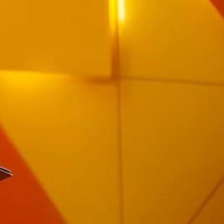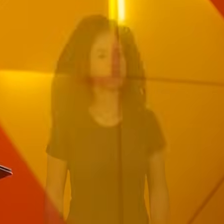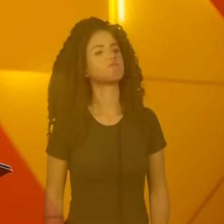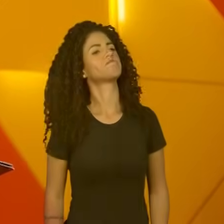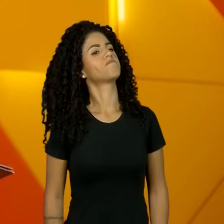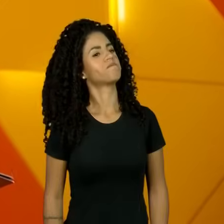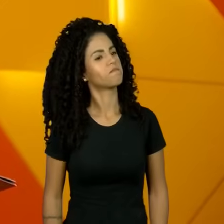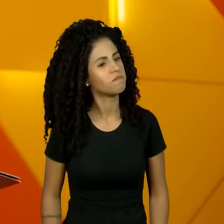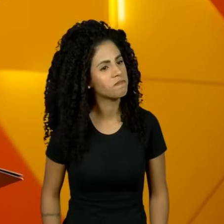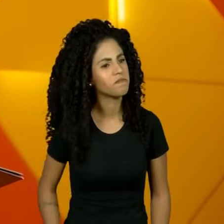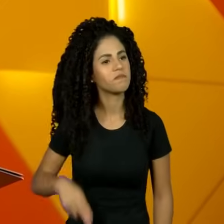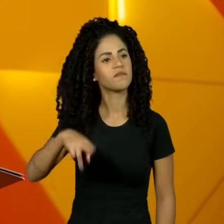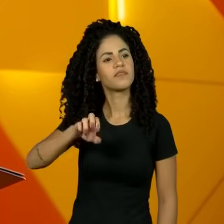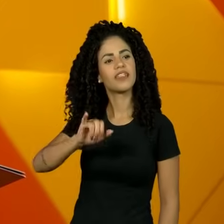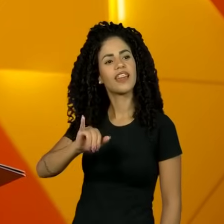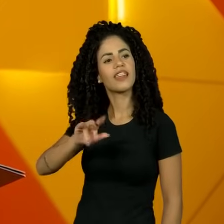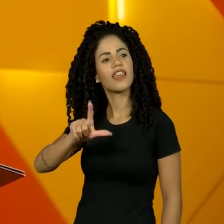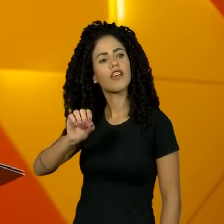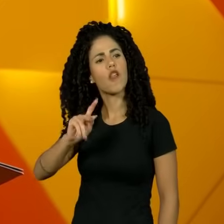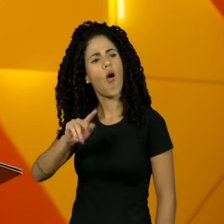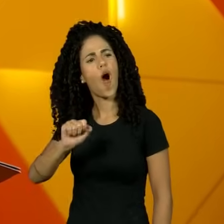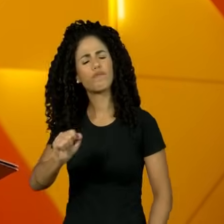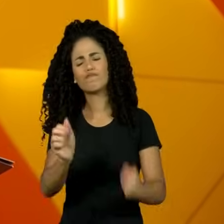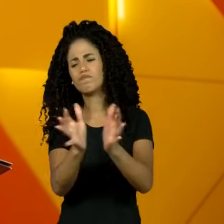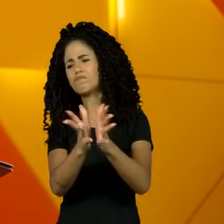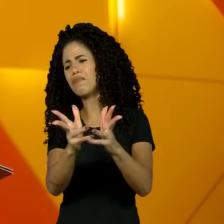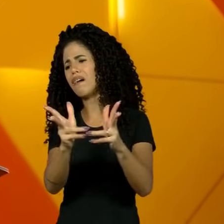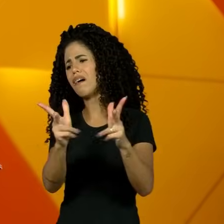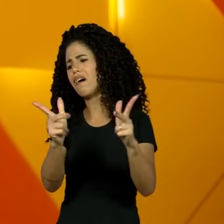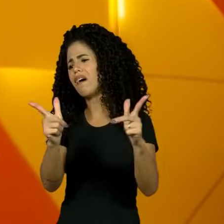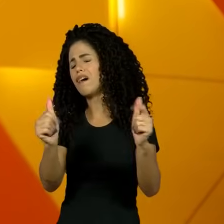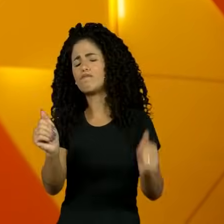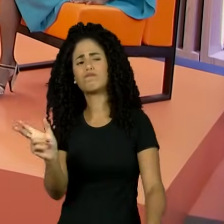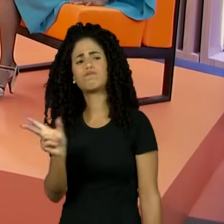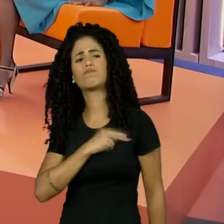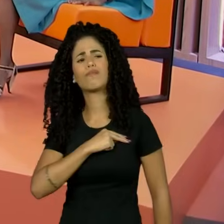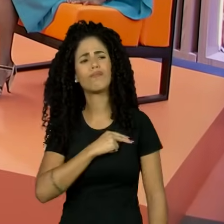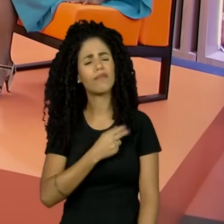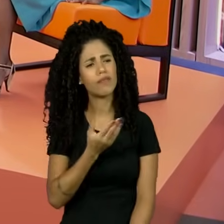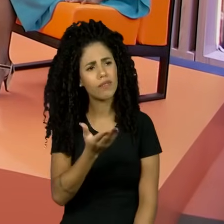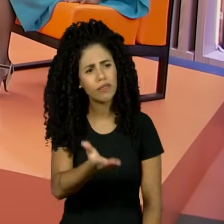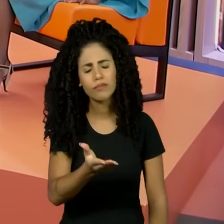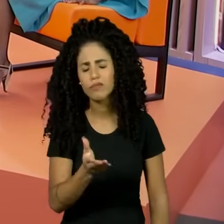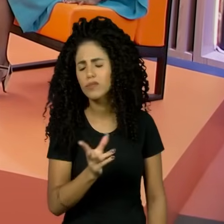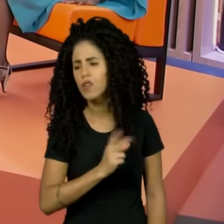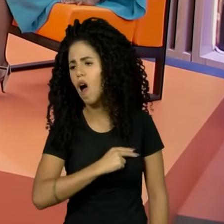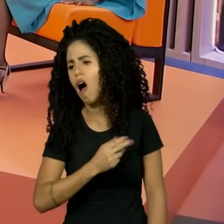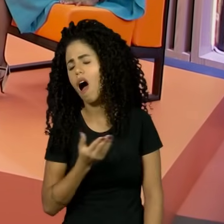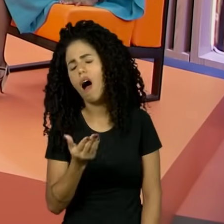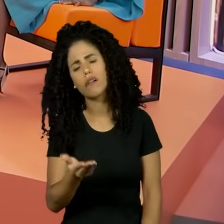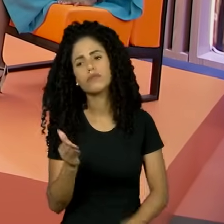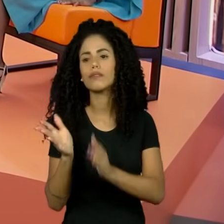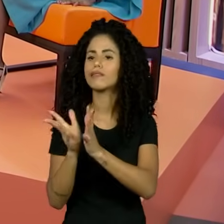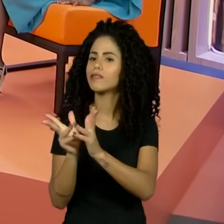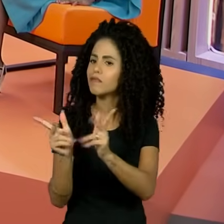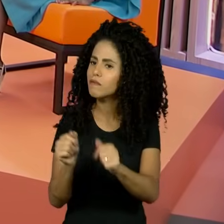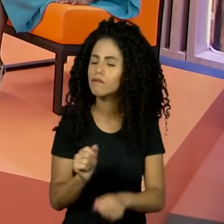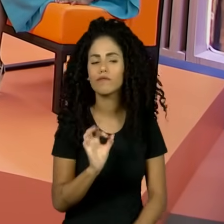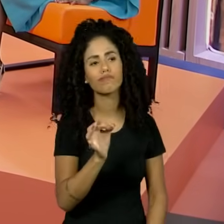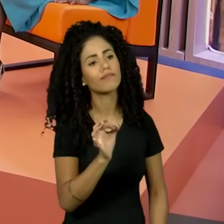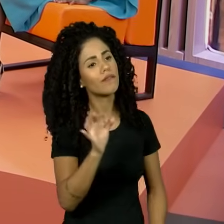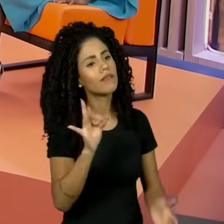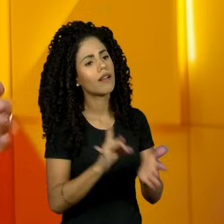Ney Lopes, como ele é imenso, ele é muito grande, né? Monumental. Monumental, exatamente, essa é a